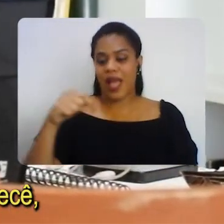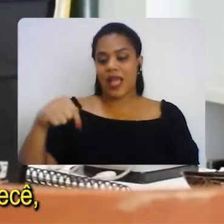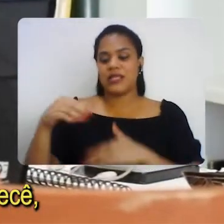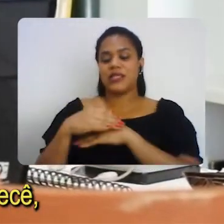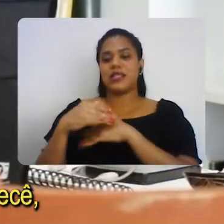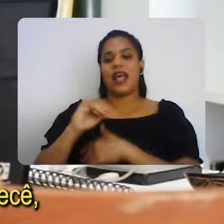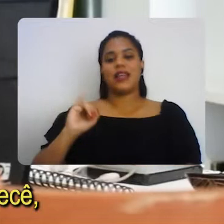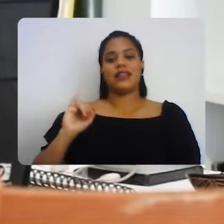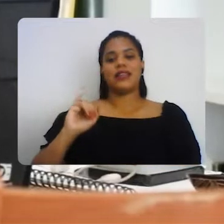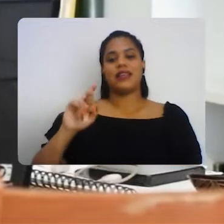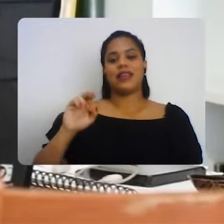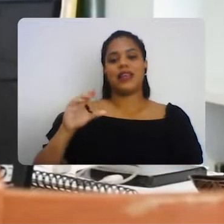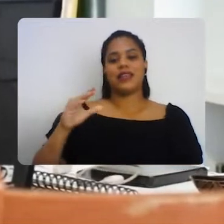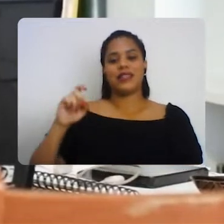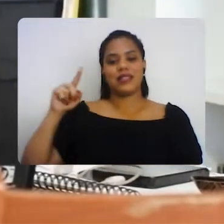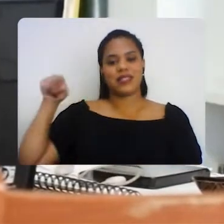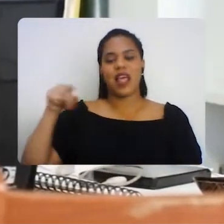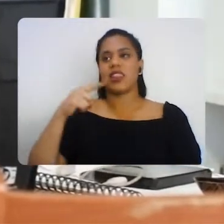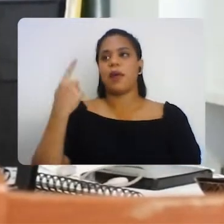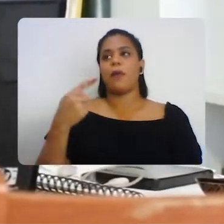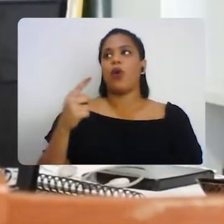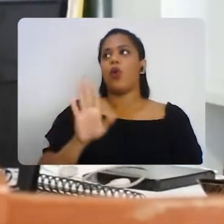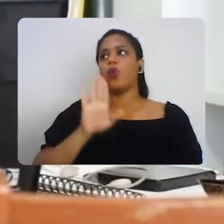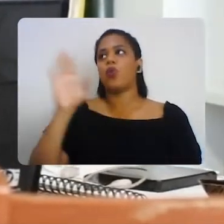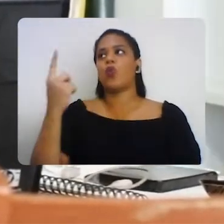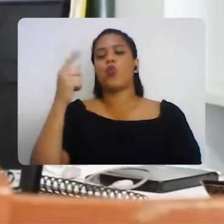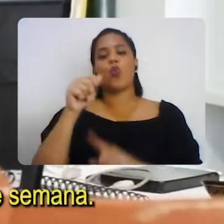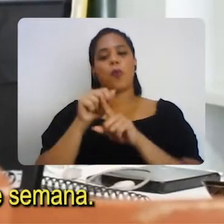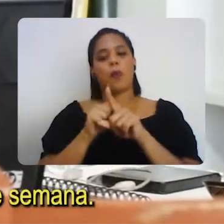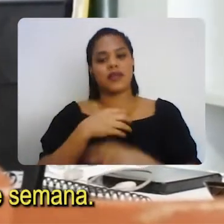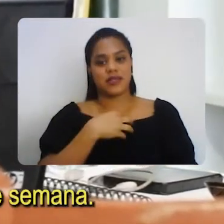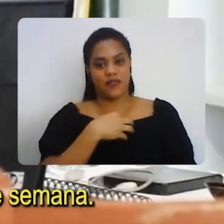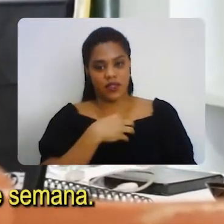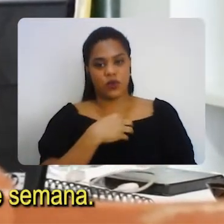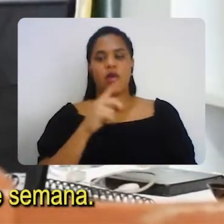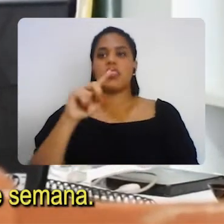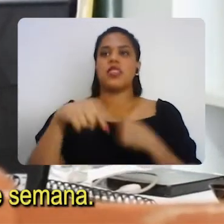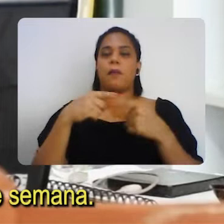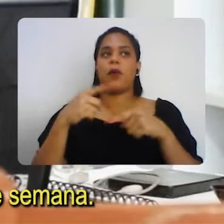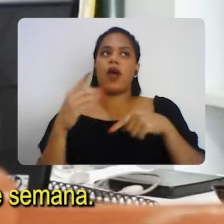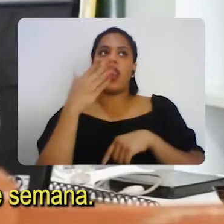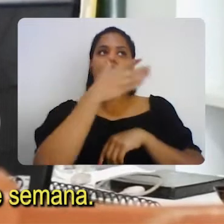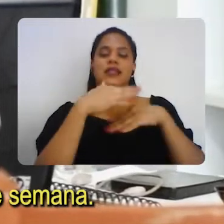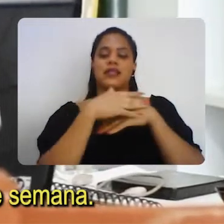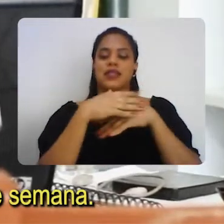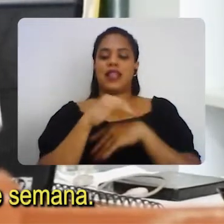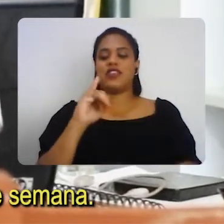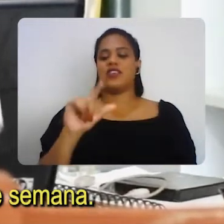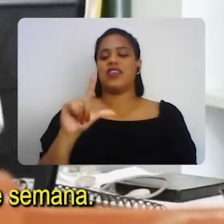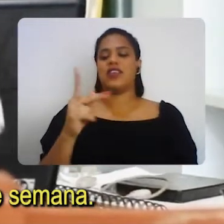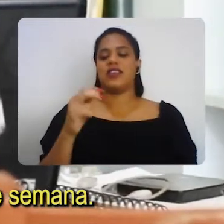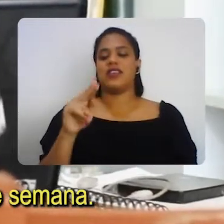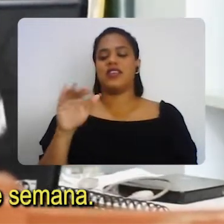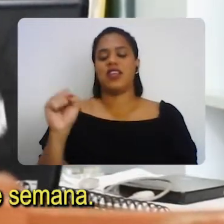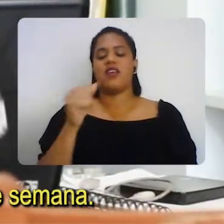aqui na cidade de Irecê, depois fizemos uma temporada de 1 mês em Salvador e logo depois a cidade de Ilhéus, também